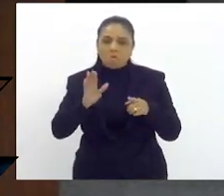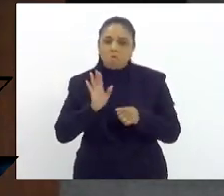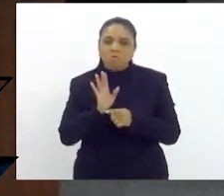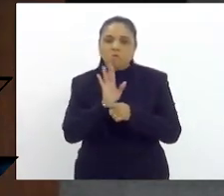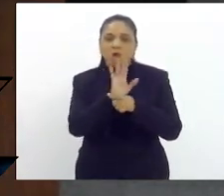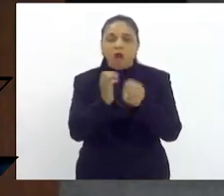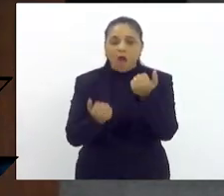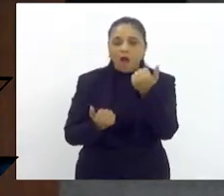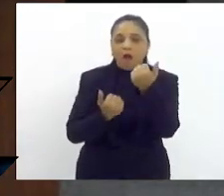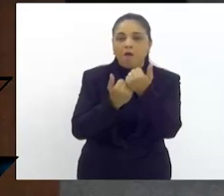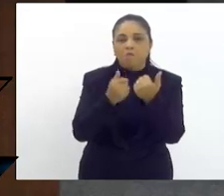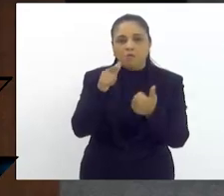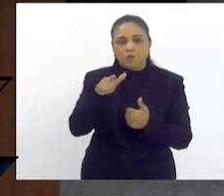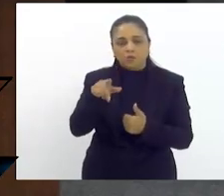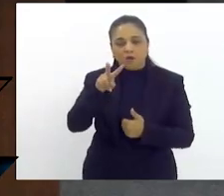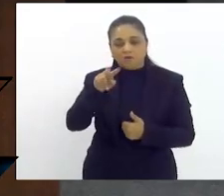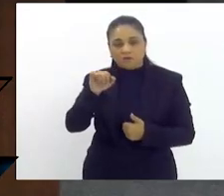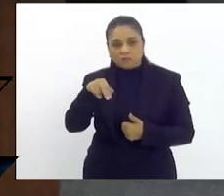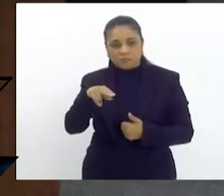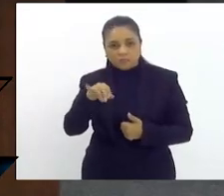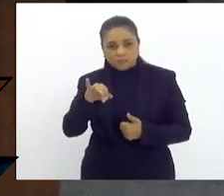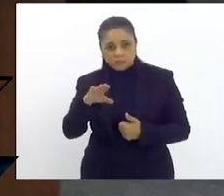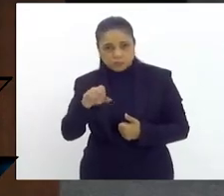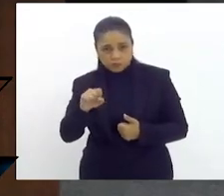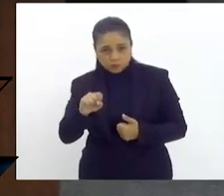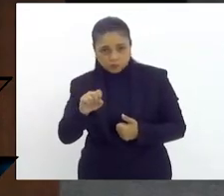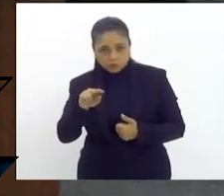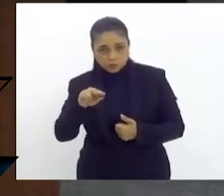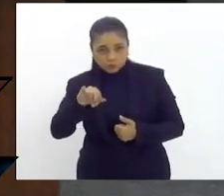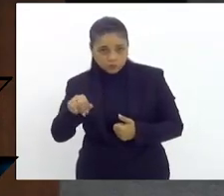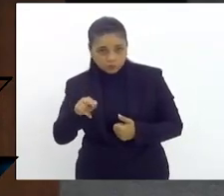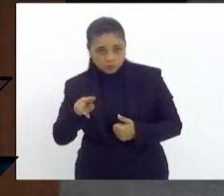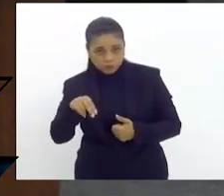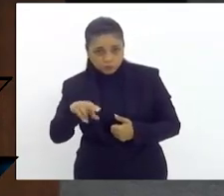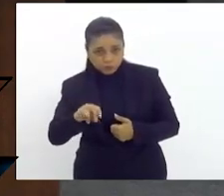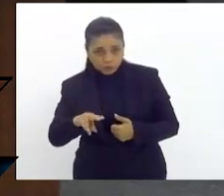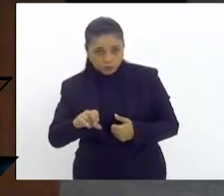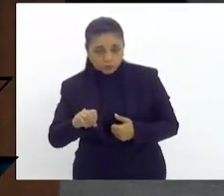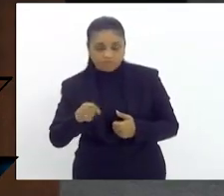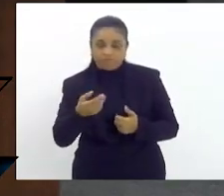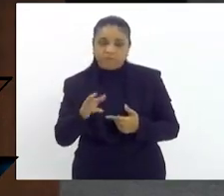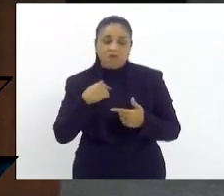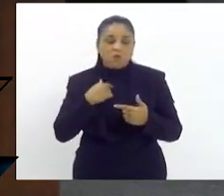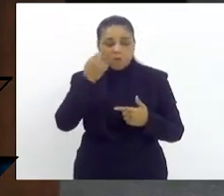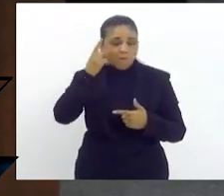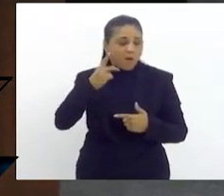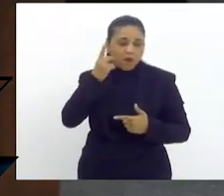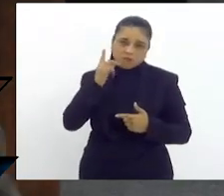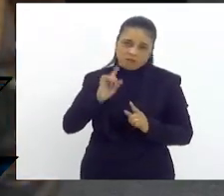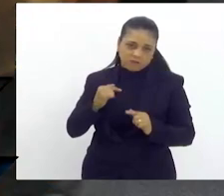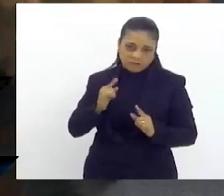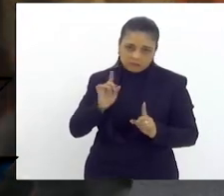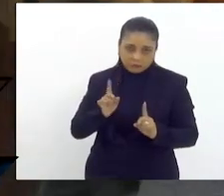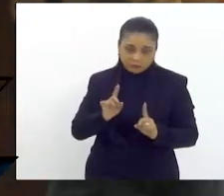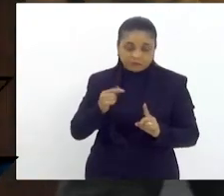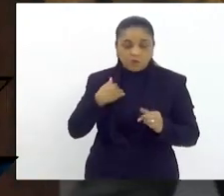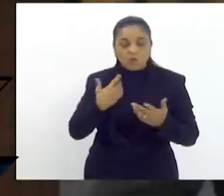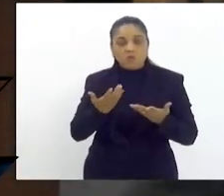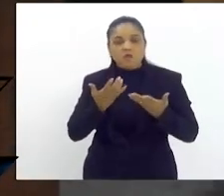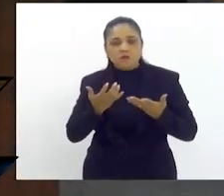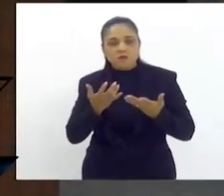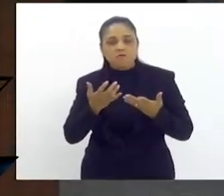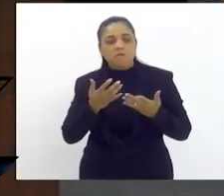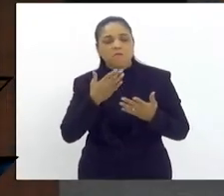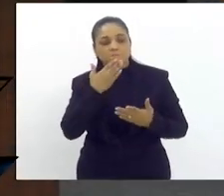mas eu acho que não deve ser de um parlamentar e não dei entrada Presidente e nenhuma Moção mas eu queria pedir